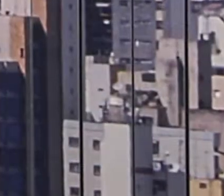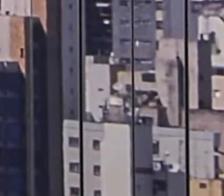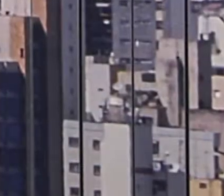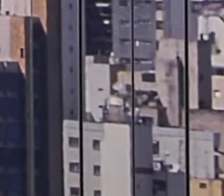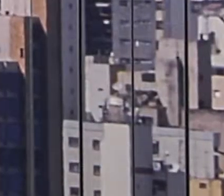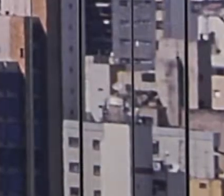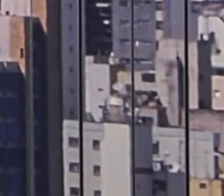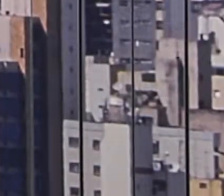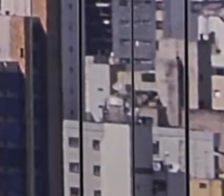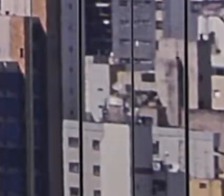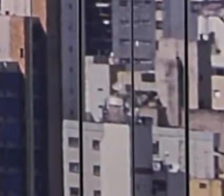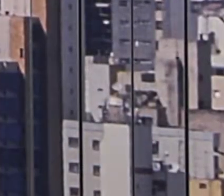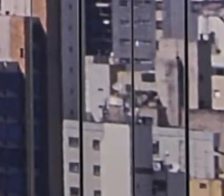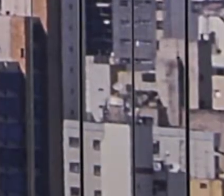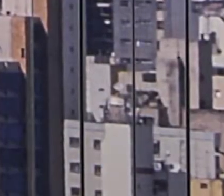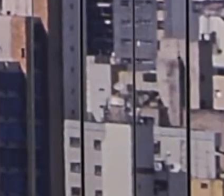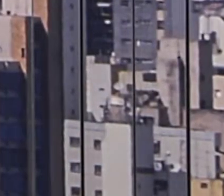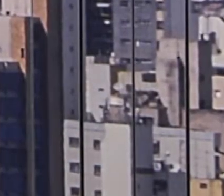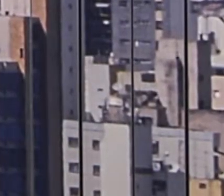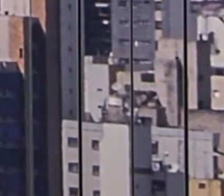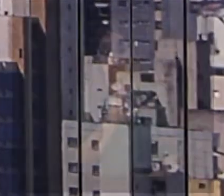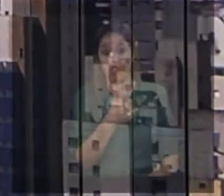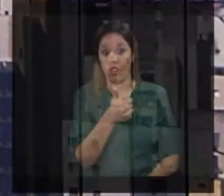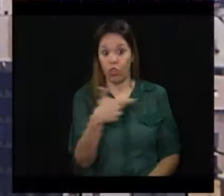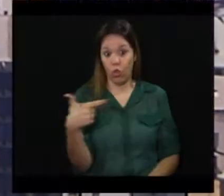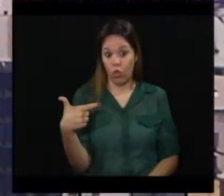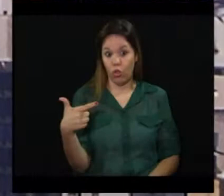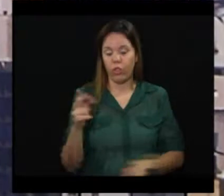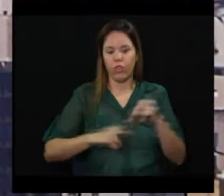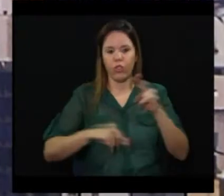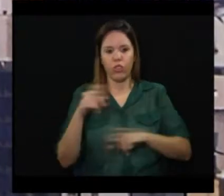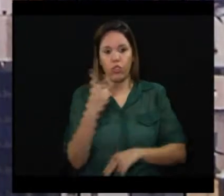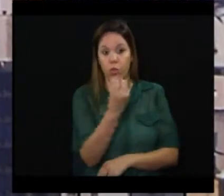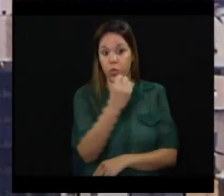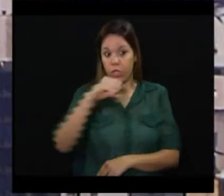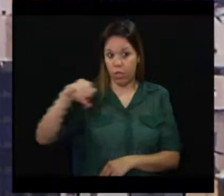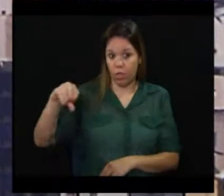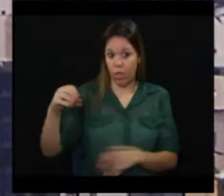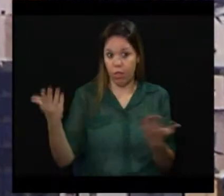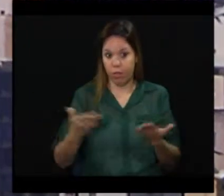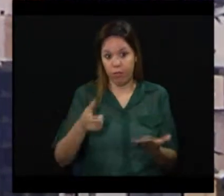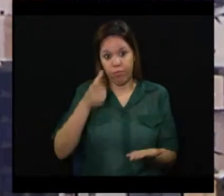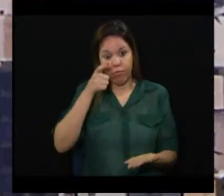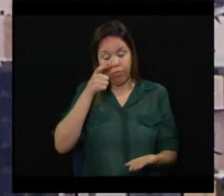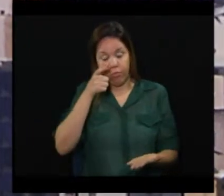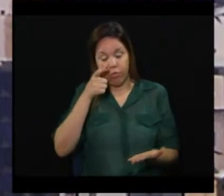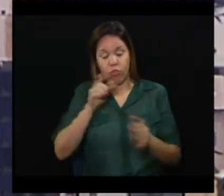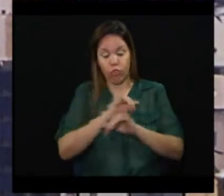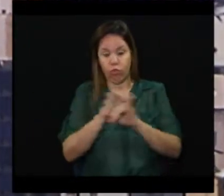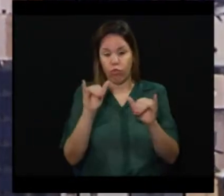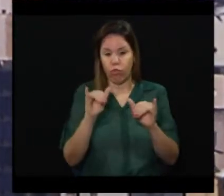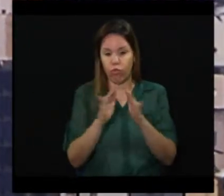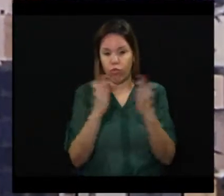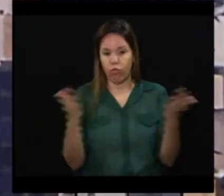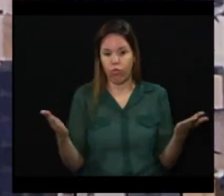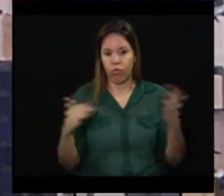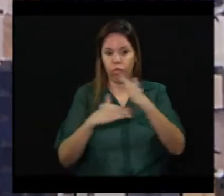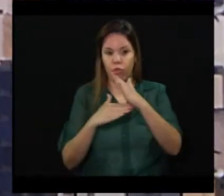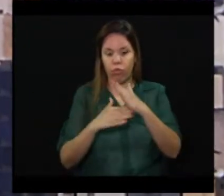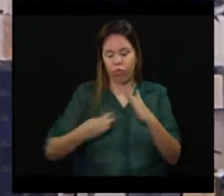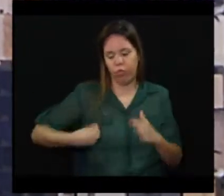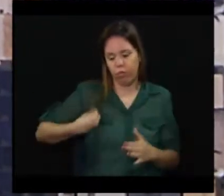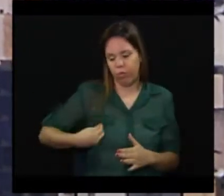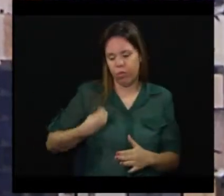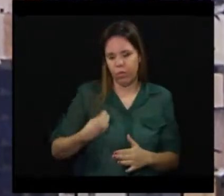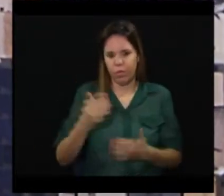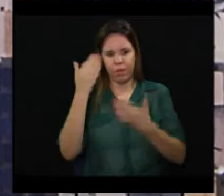Olá, boa tarde. Quarta-feira, dia 12 de junho de 2019, está no ar o Jornal Câmara Notícia ao vivo.